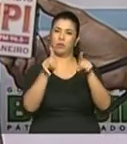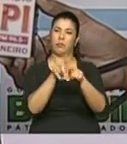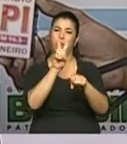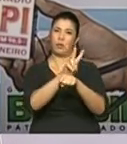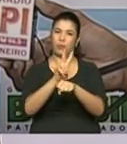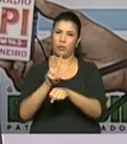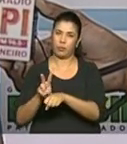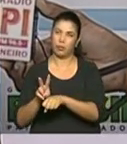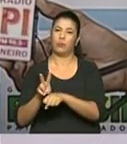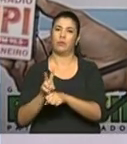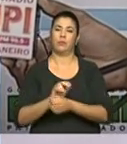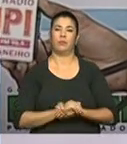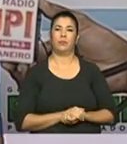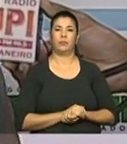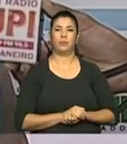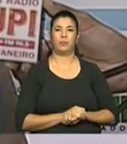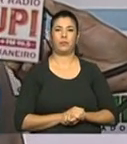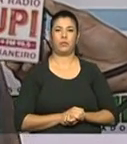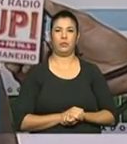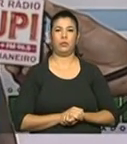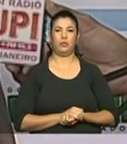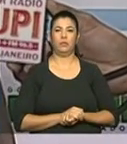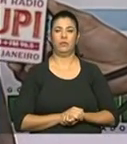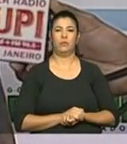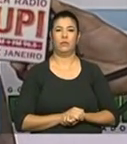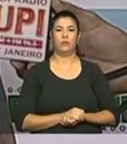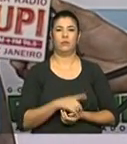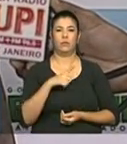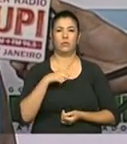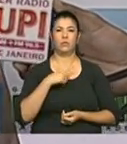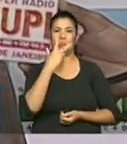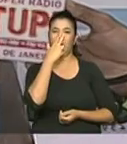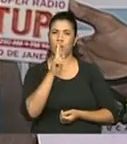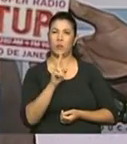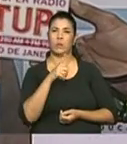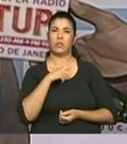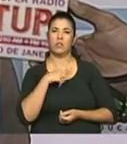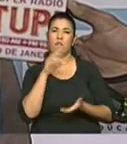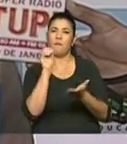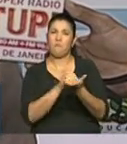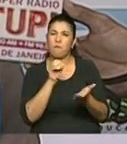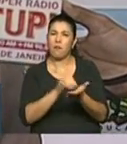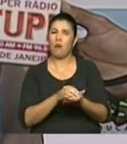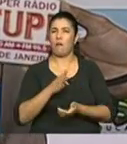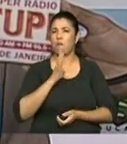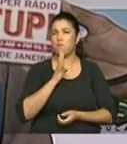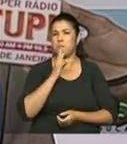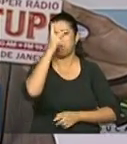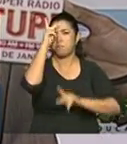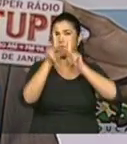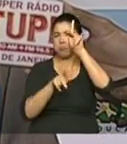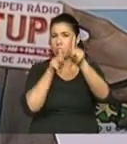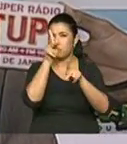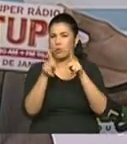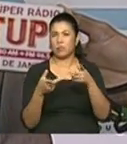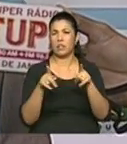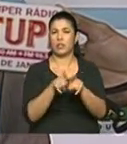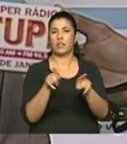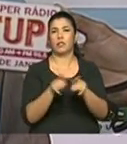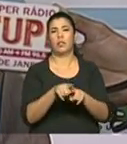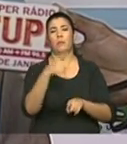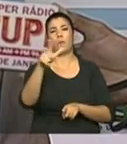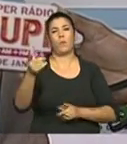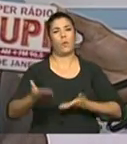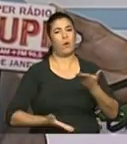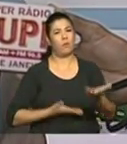saúde pública da hanseníase. Ministro, o senhor acha que também existe um pouco de desconhecimento, tanto por parte da população estados como até do atendimento